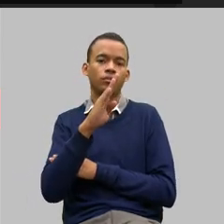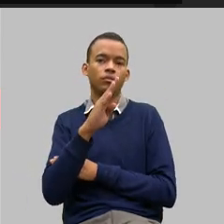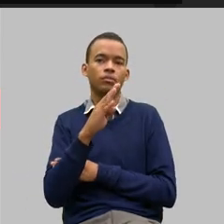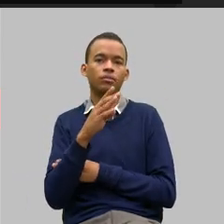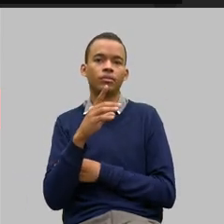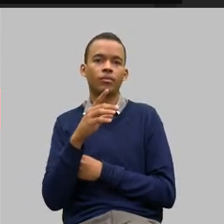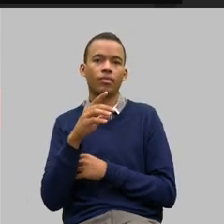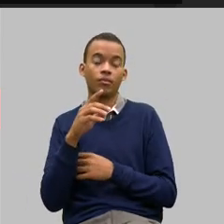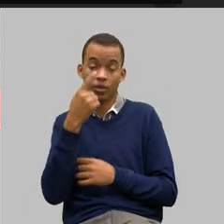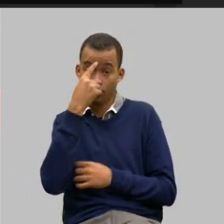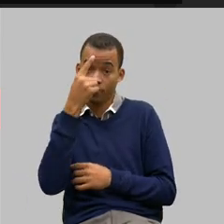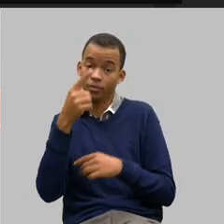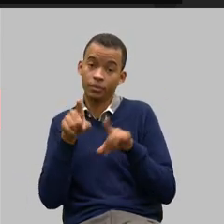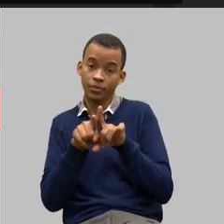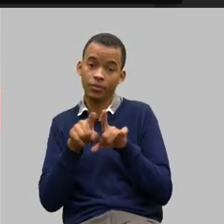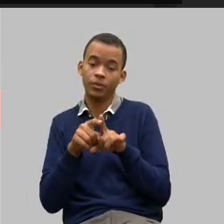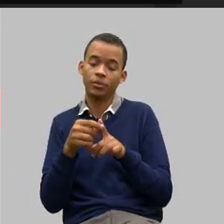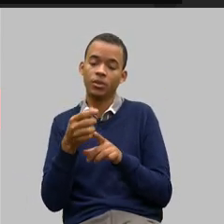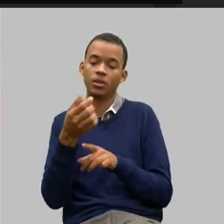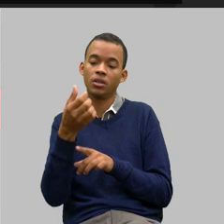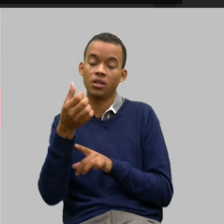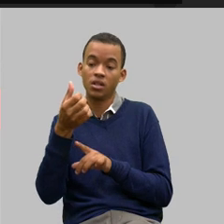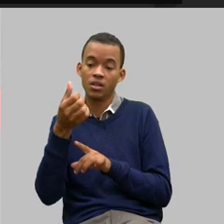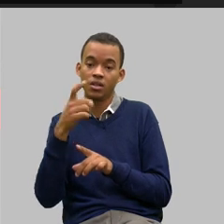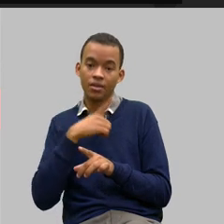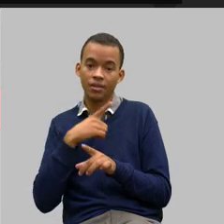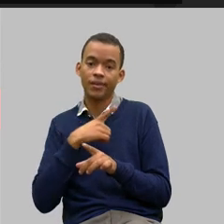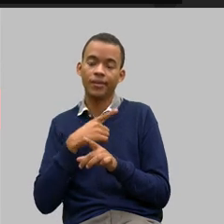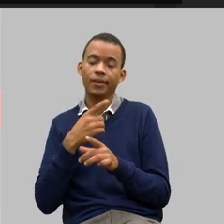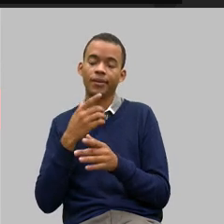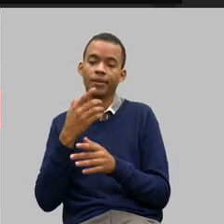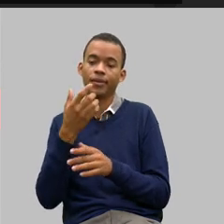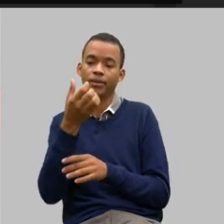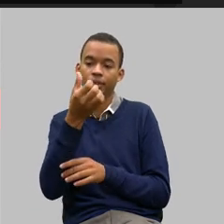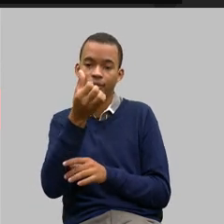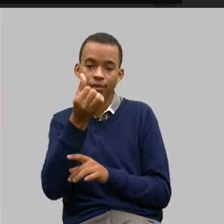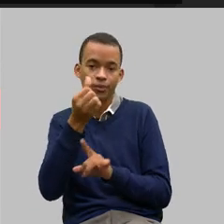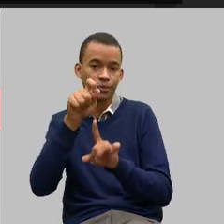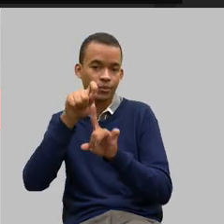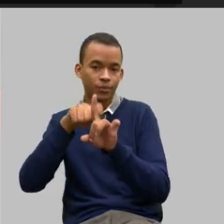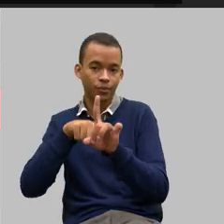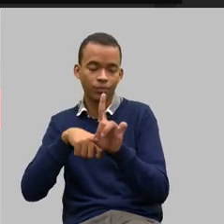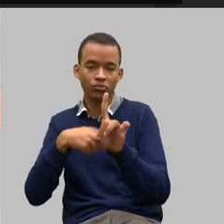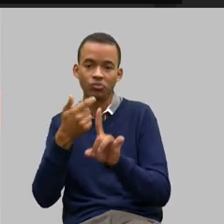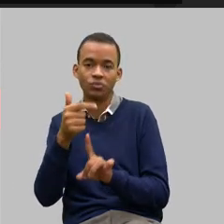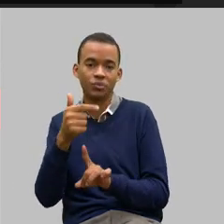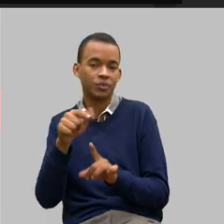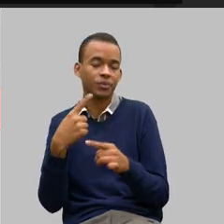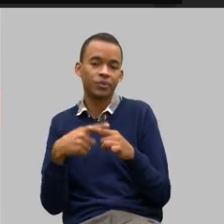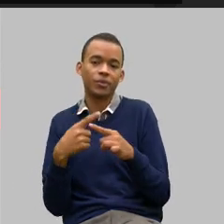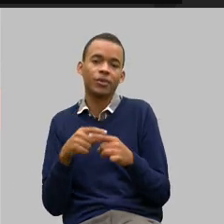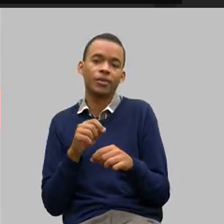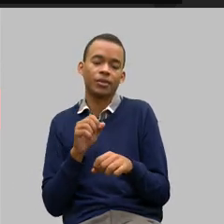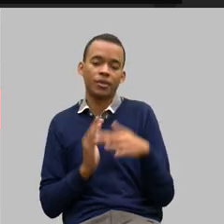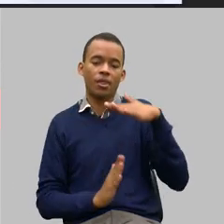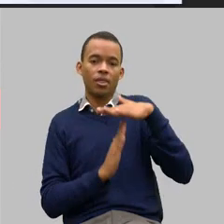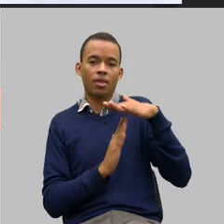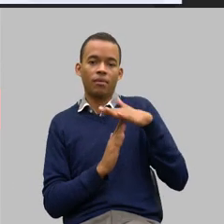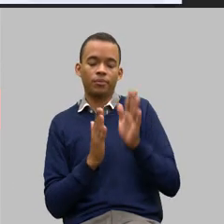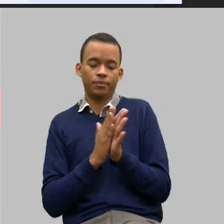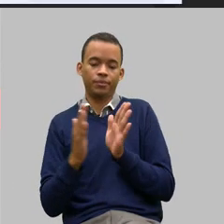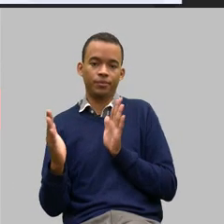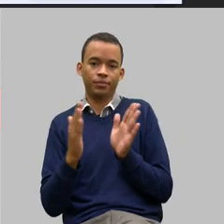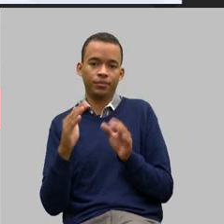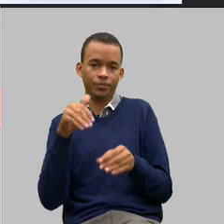gente tem que né finalizar por conta do das restrições do perío Eleitoral na semana que vem depois retomamos pós eleições em outubro